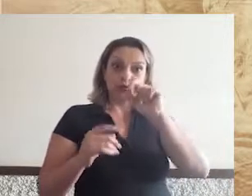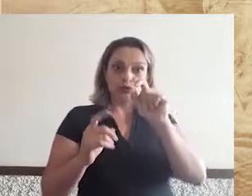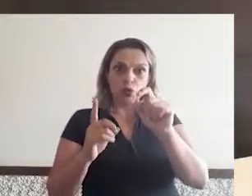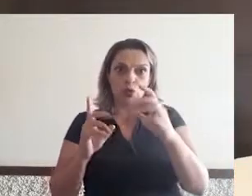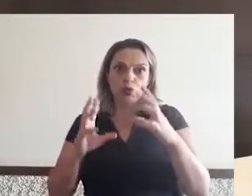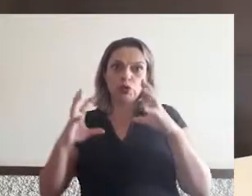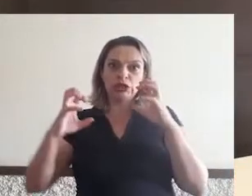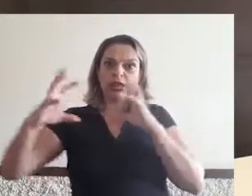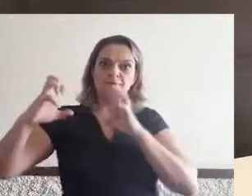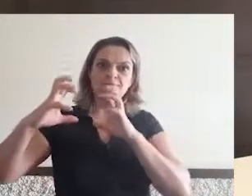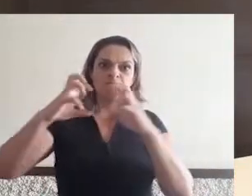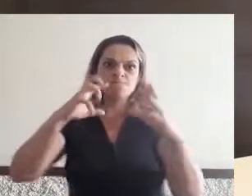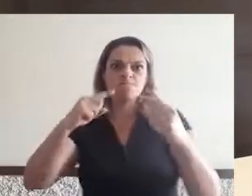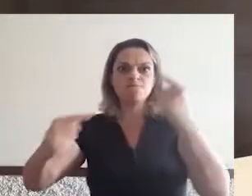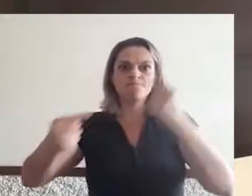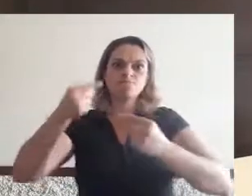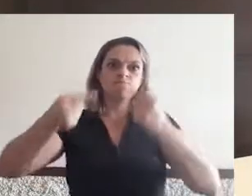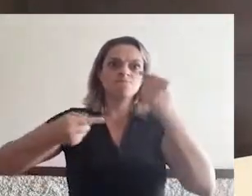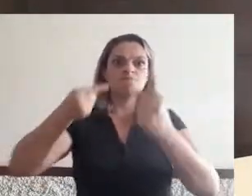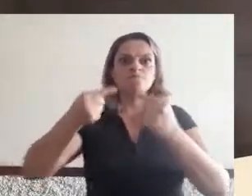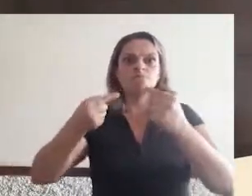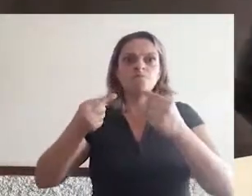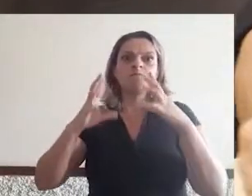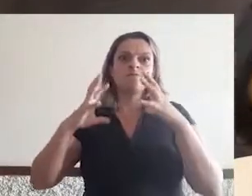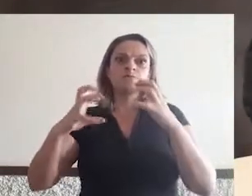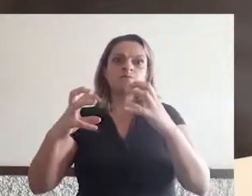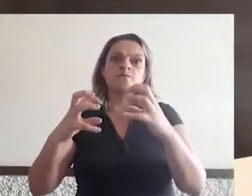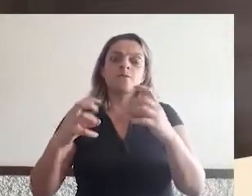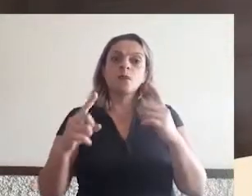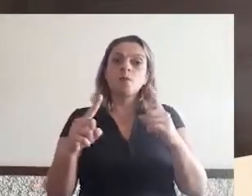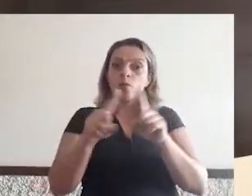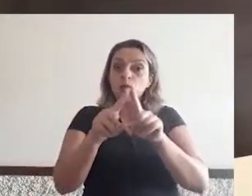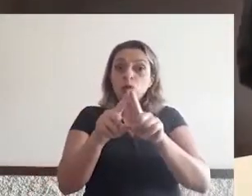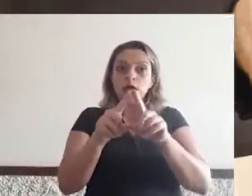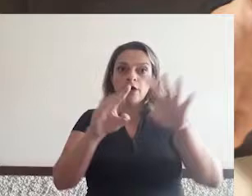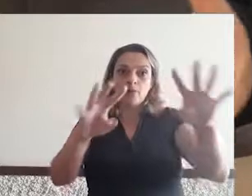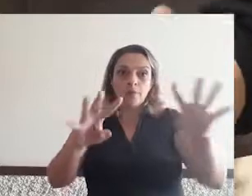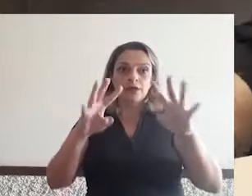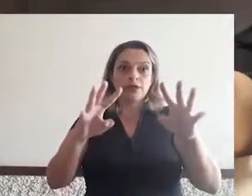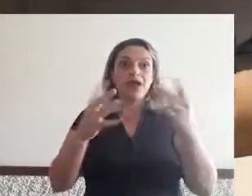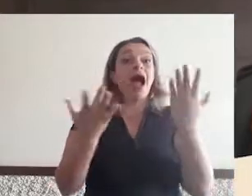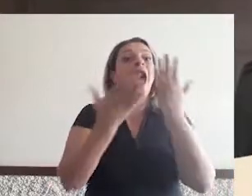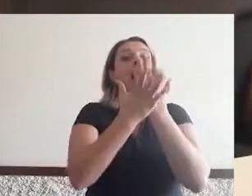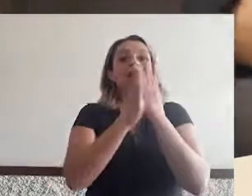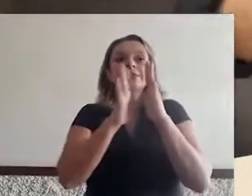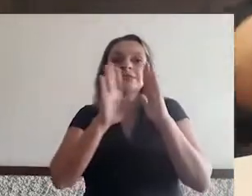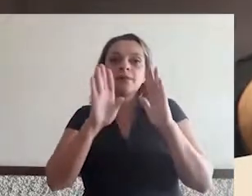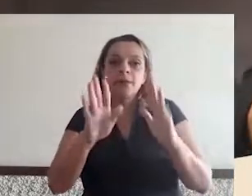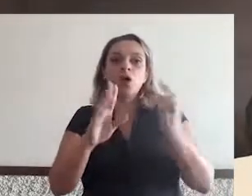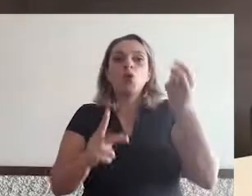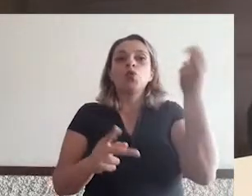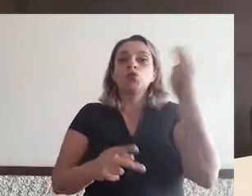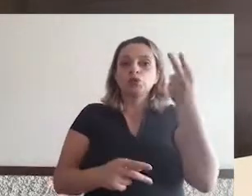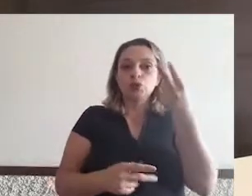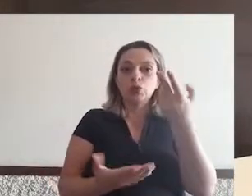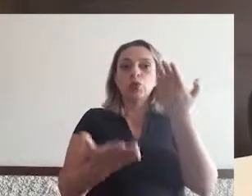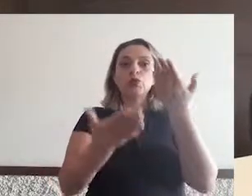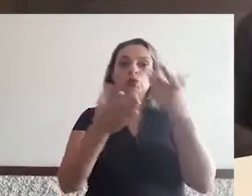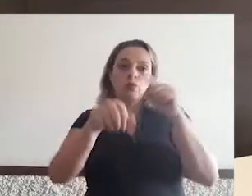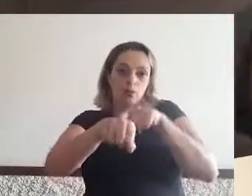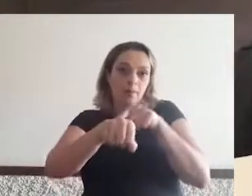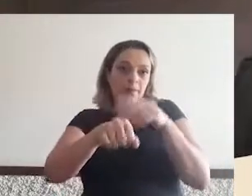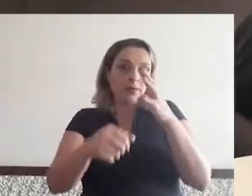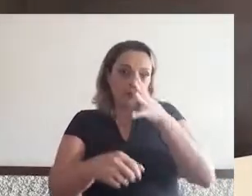grande guerra civil. E aí eu chamo a atenção de vocês, porque nesse momento nós vamos encerrar esse segundo momento sobre